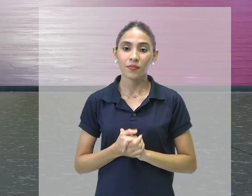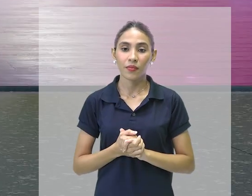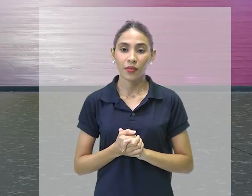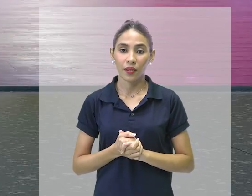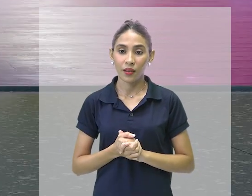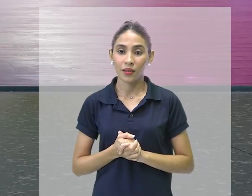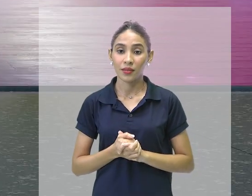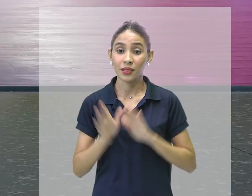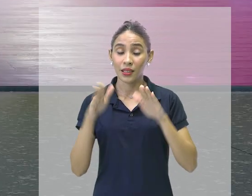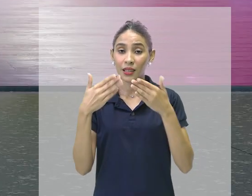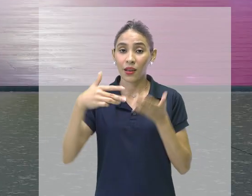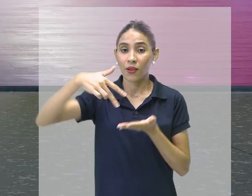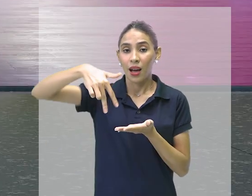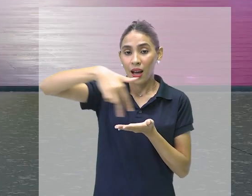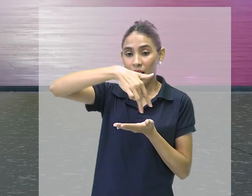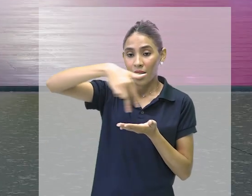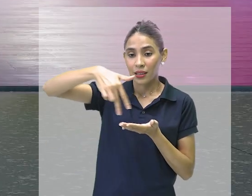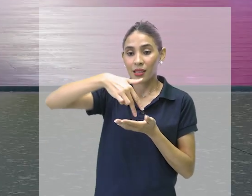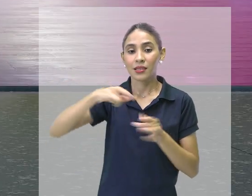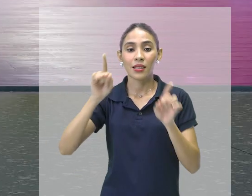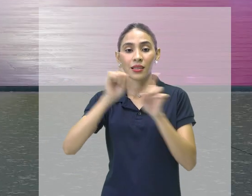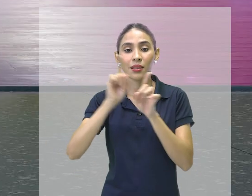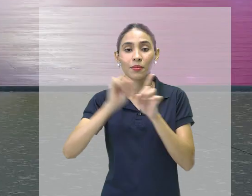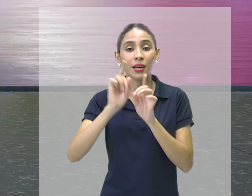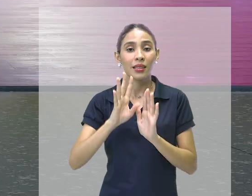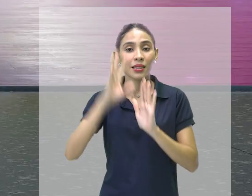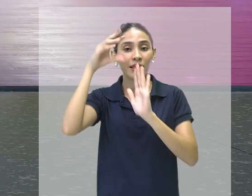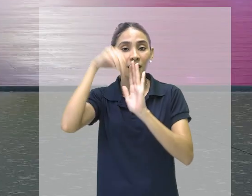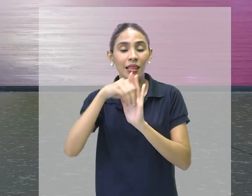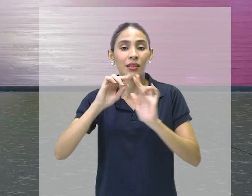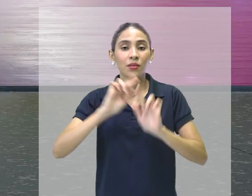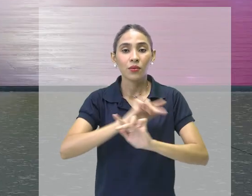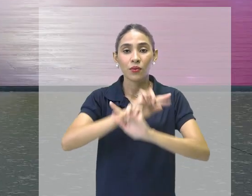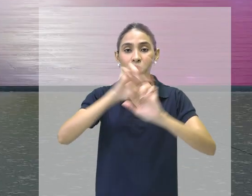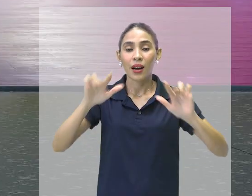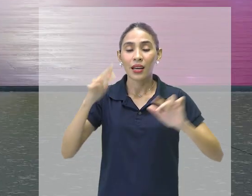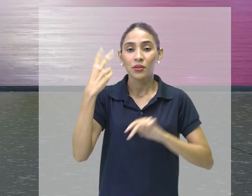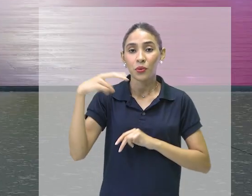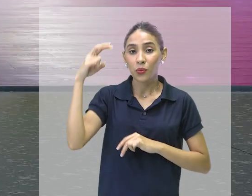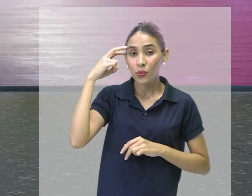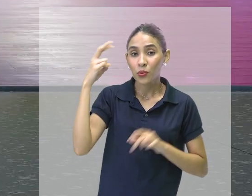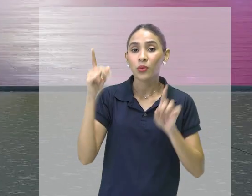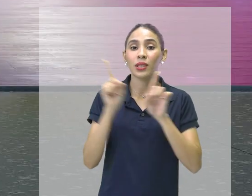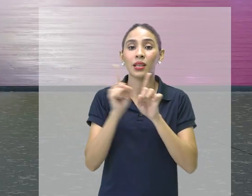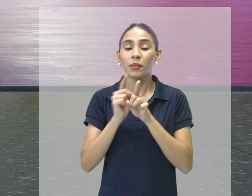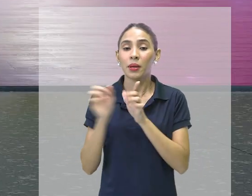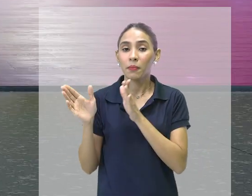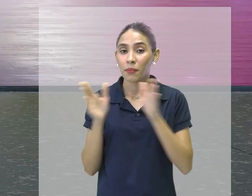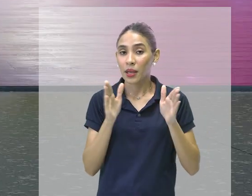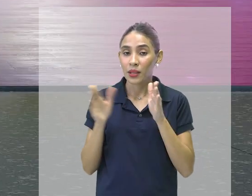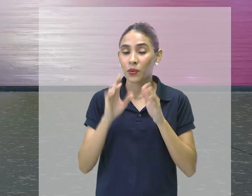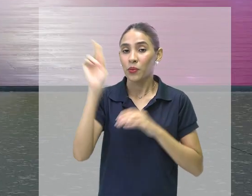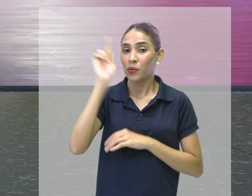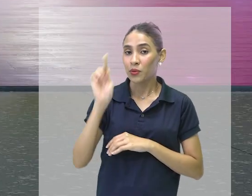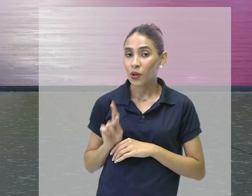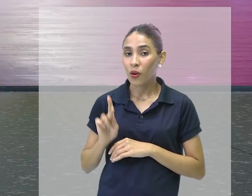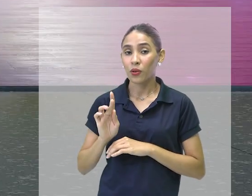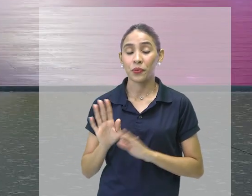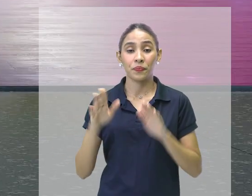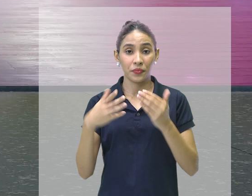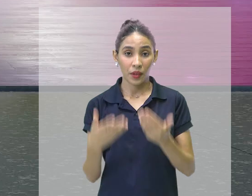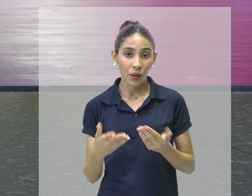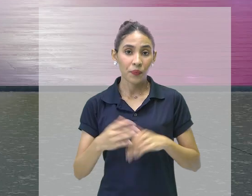da dança. Olha só, a dança está presente em diferentes culturas e períodos